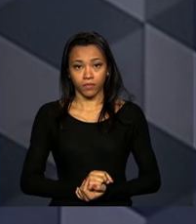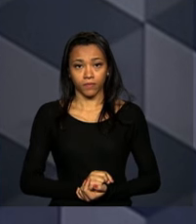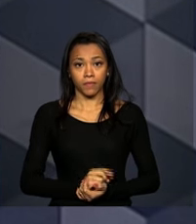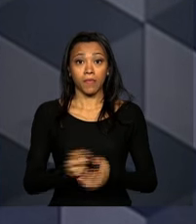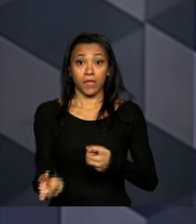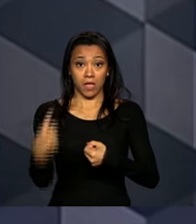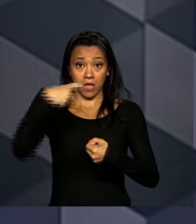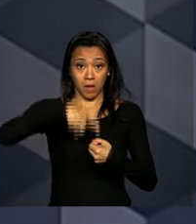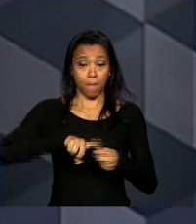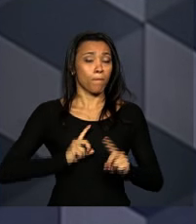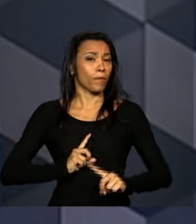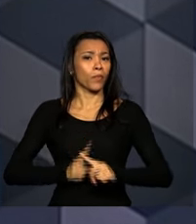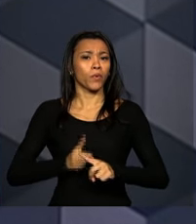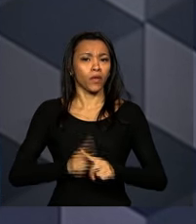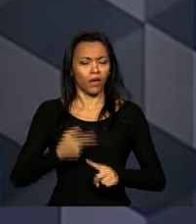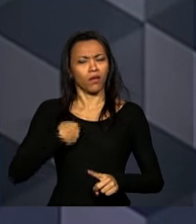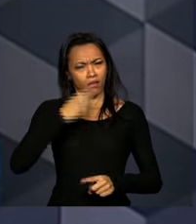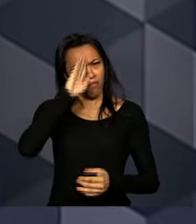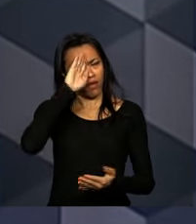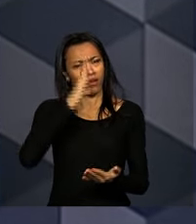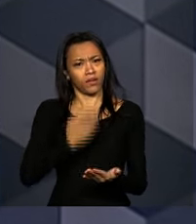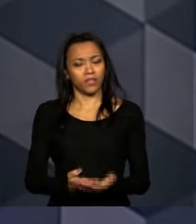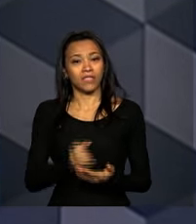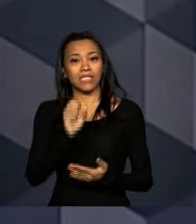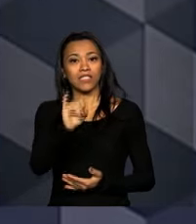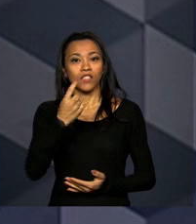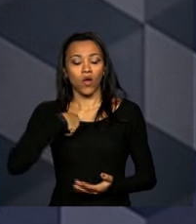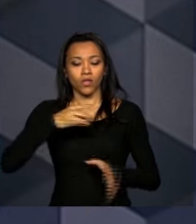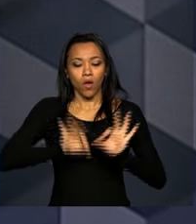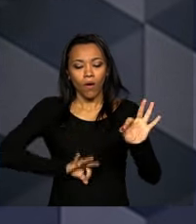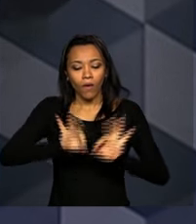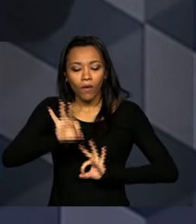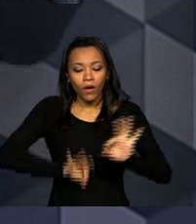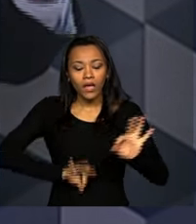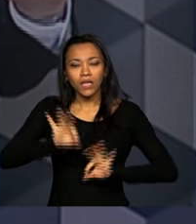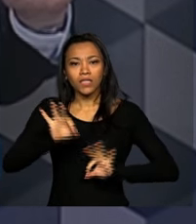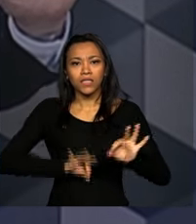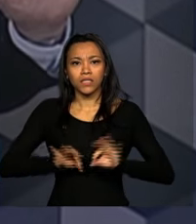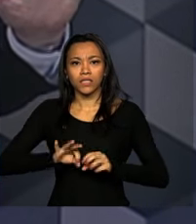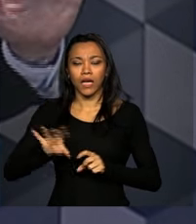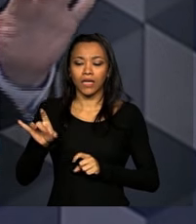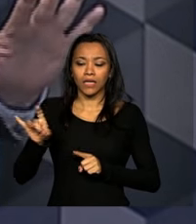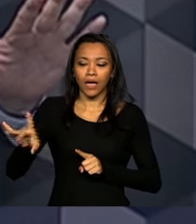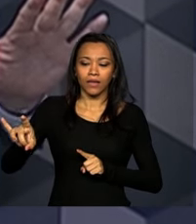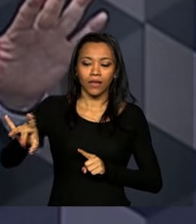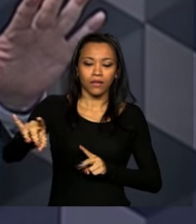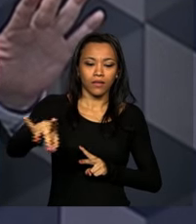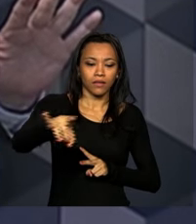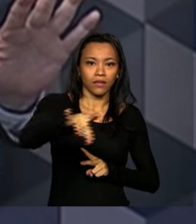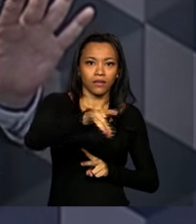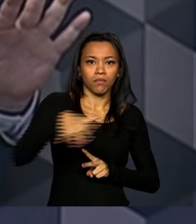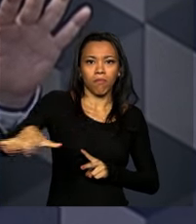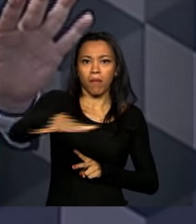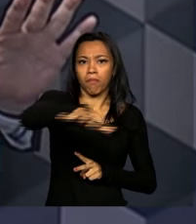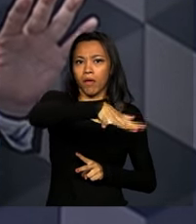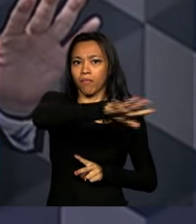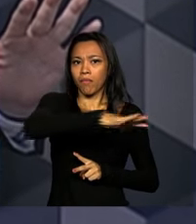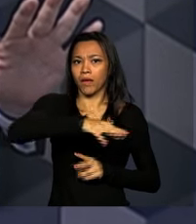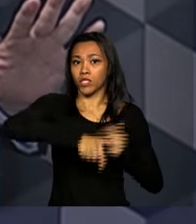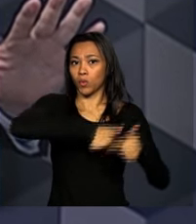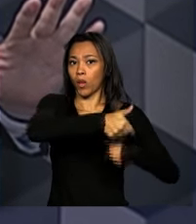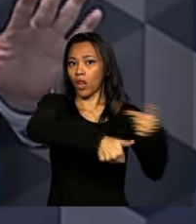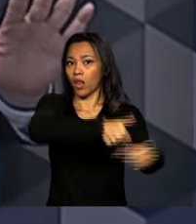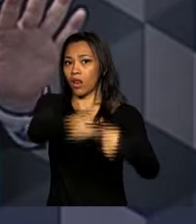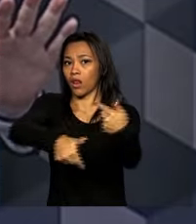Nós seremos parceiros porque eu acredito muito que se a gente organizar a cadeia de produção dessa atividade, e isso falta